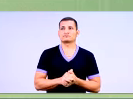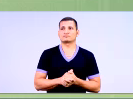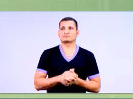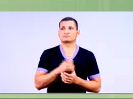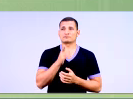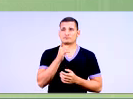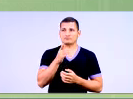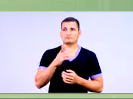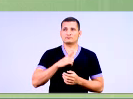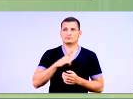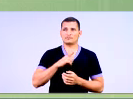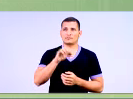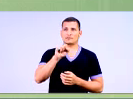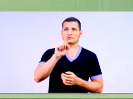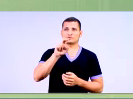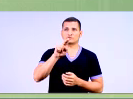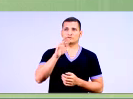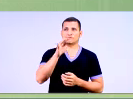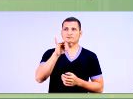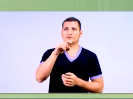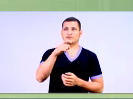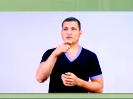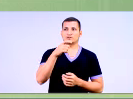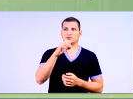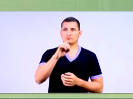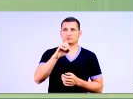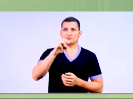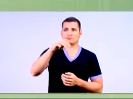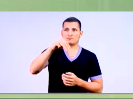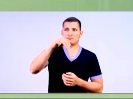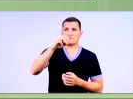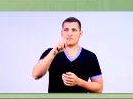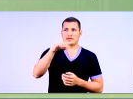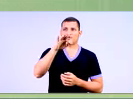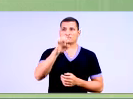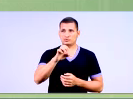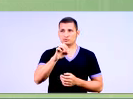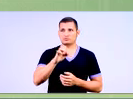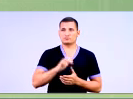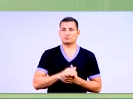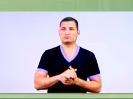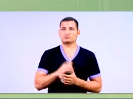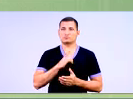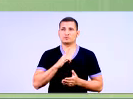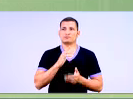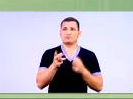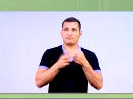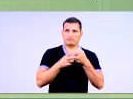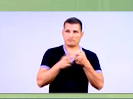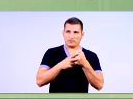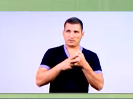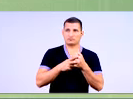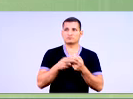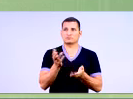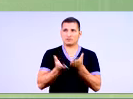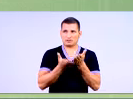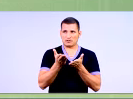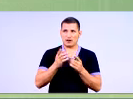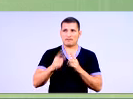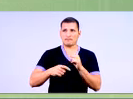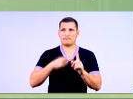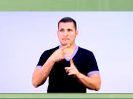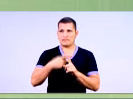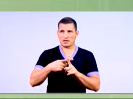temos o sufixo ment. Então, treatment, eu tinha um verbo, tratar, mais o